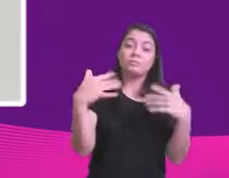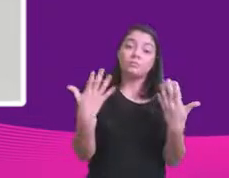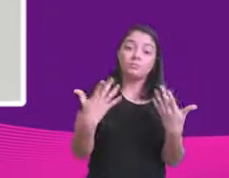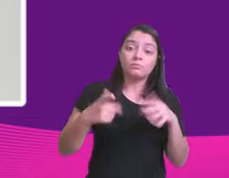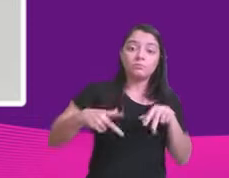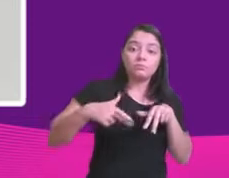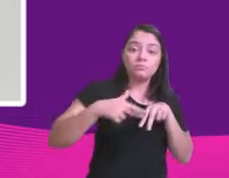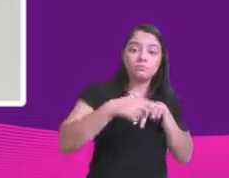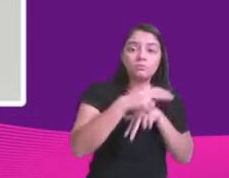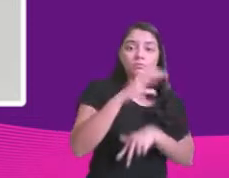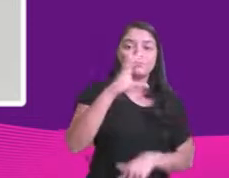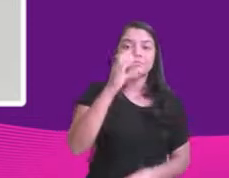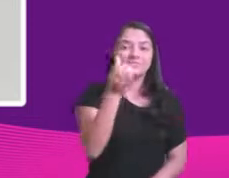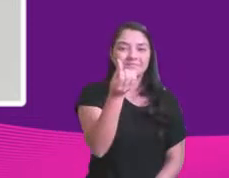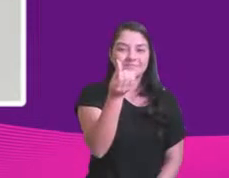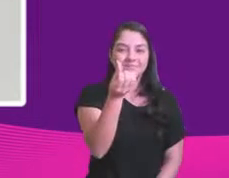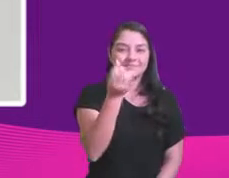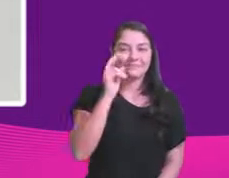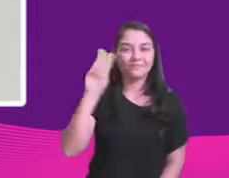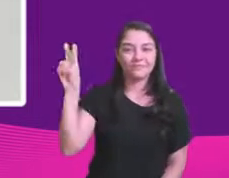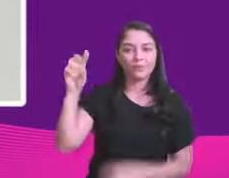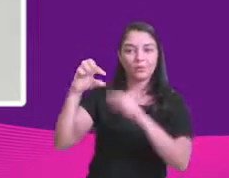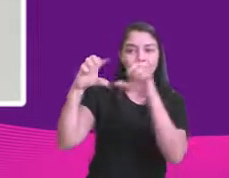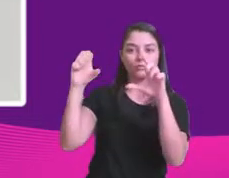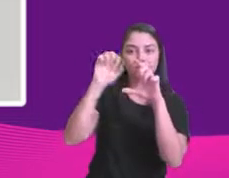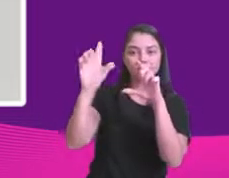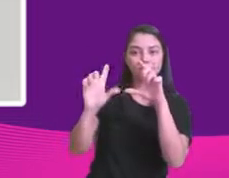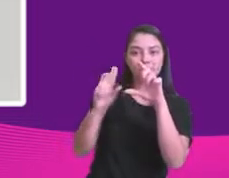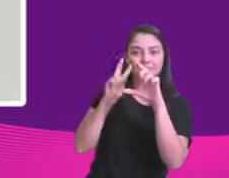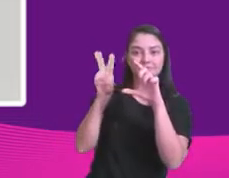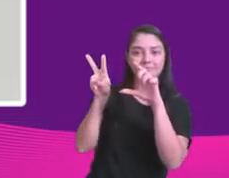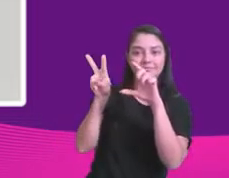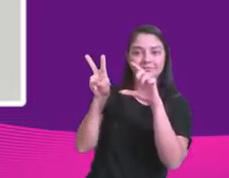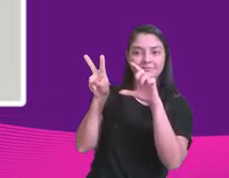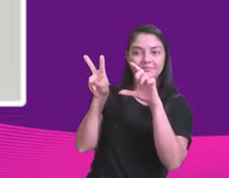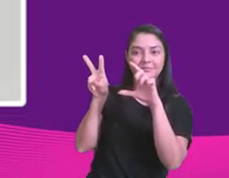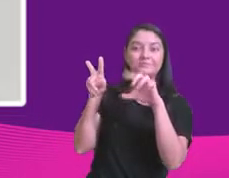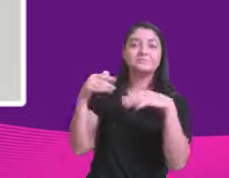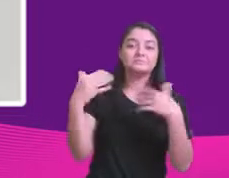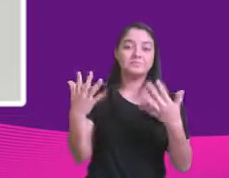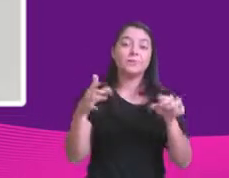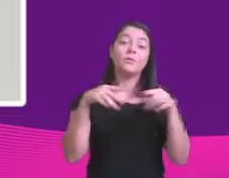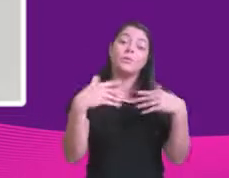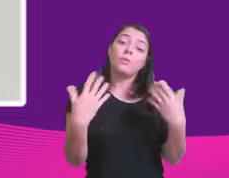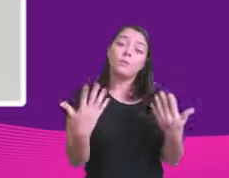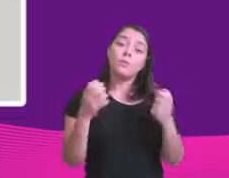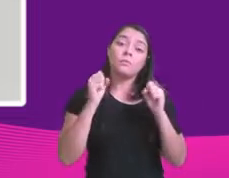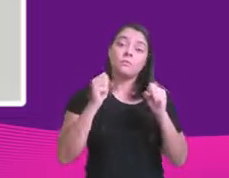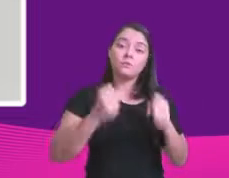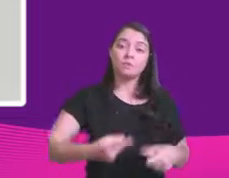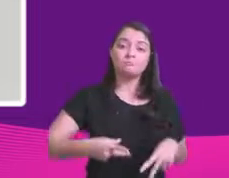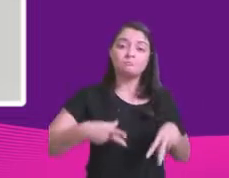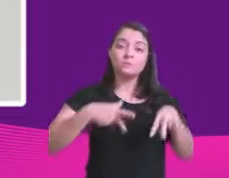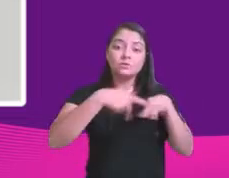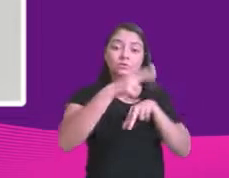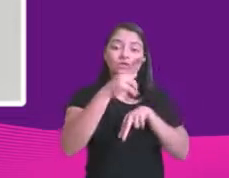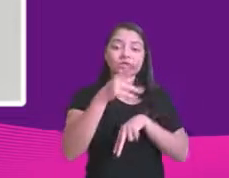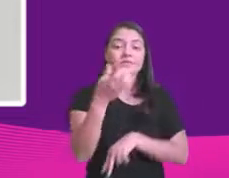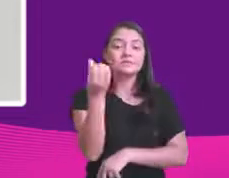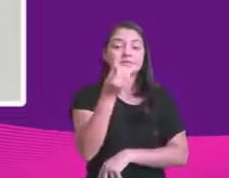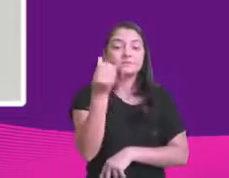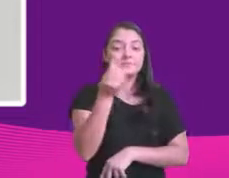quimioterapia 6 ciclos, ou após a cirurgia com hipertermoquimioterapia, fazer mais 6 ciclos